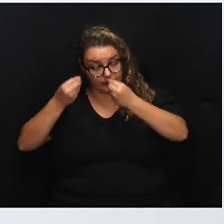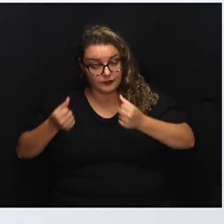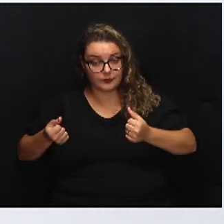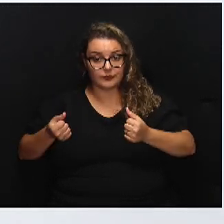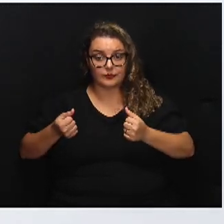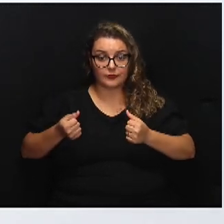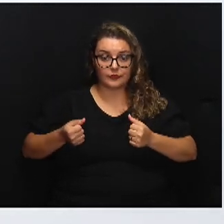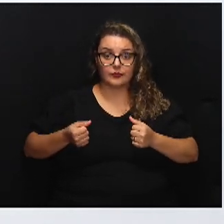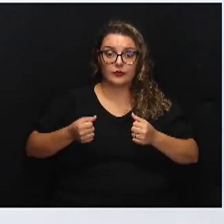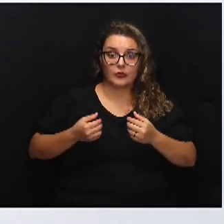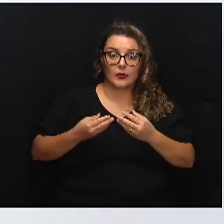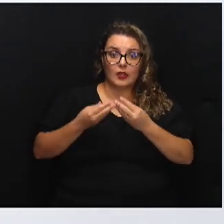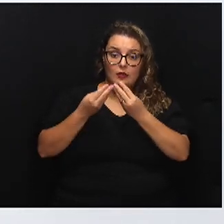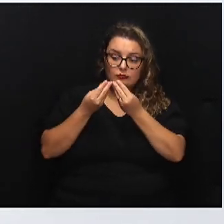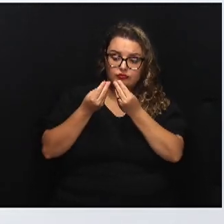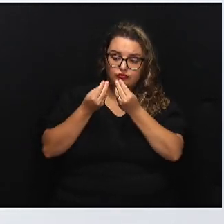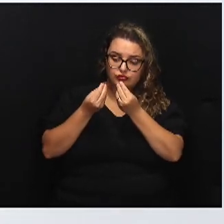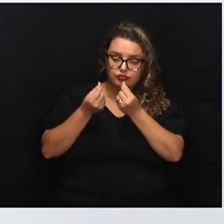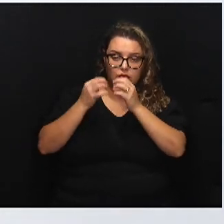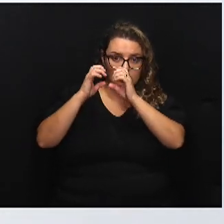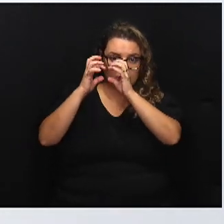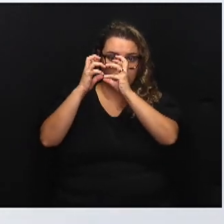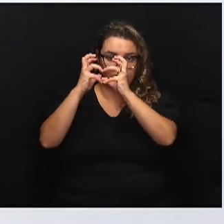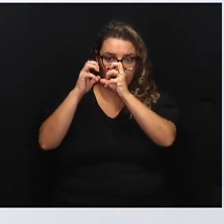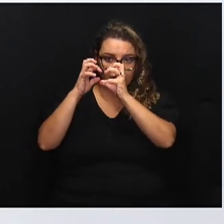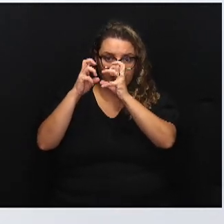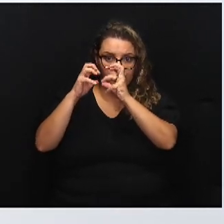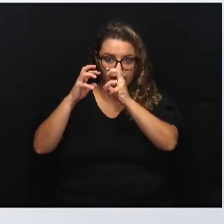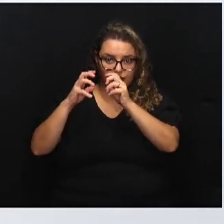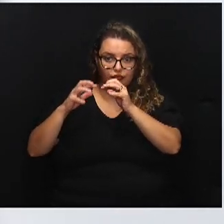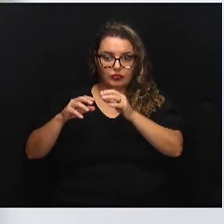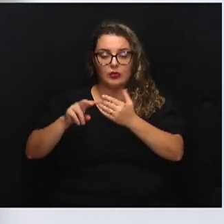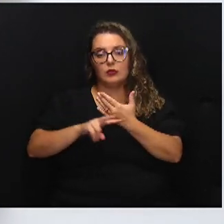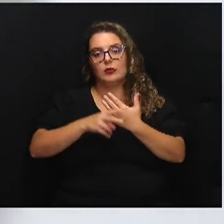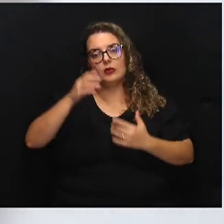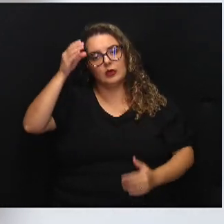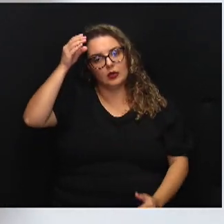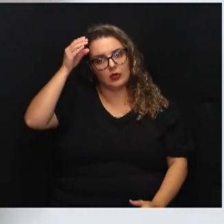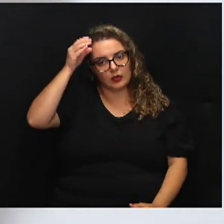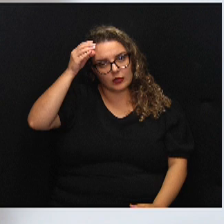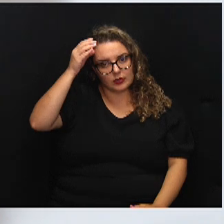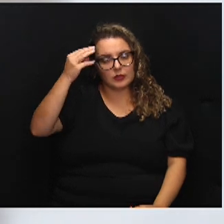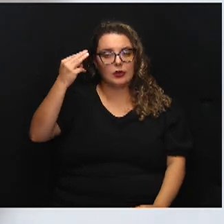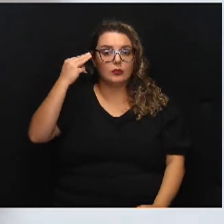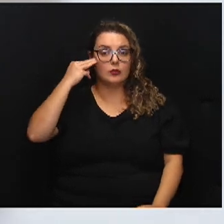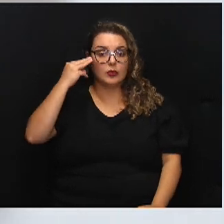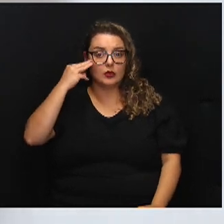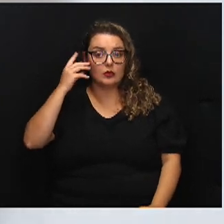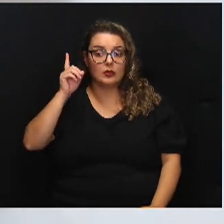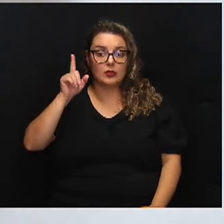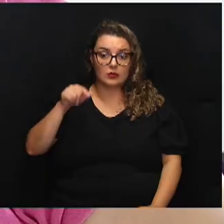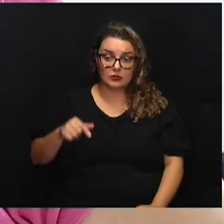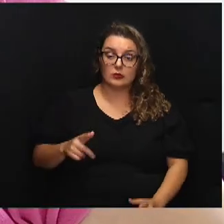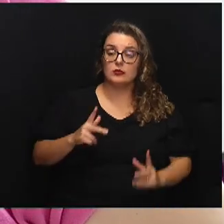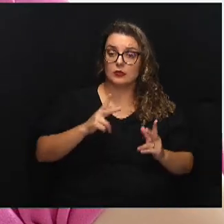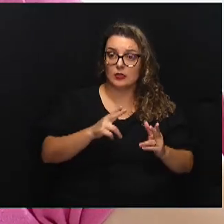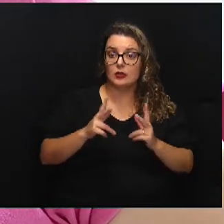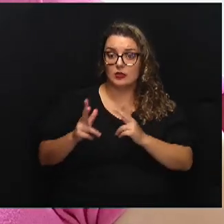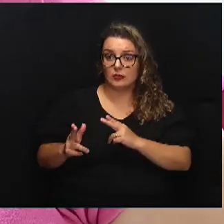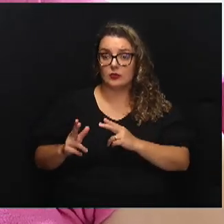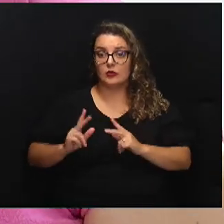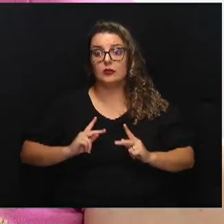Que vai degenerando mesmo o cérebro e vai afetando a parte cognitiva, a parte de memória. Então, ela é muito igual, né,